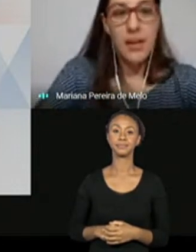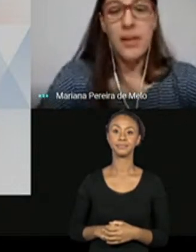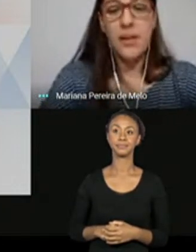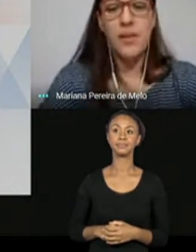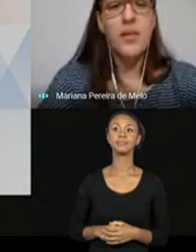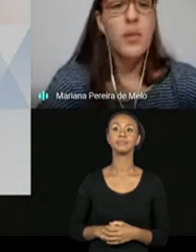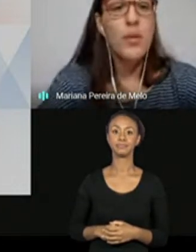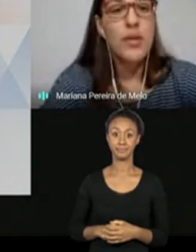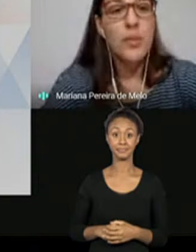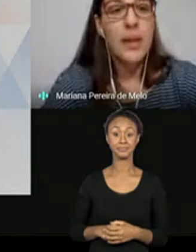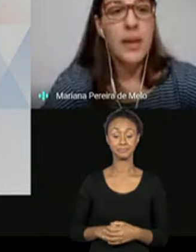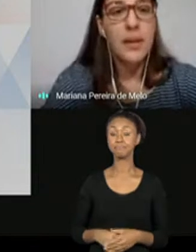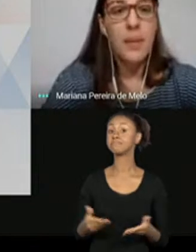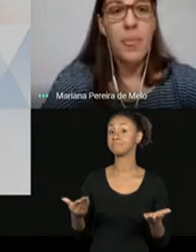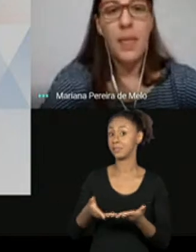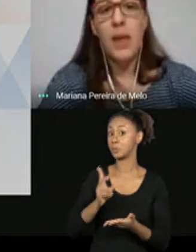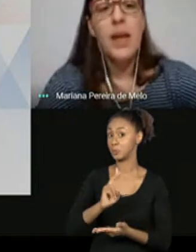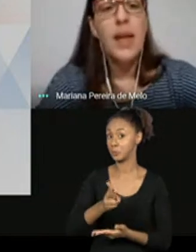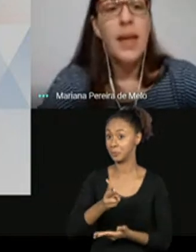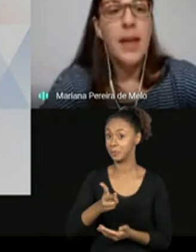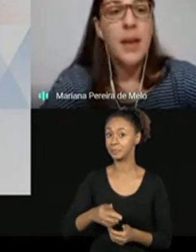Tá. Então, vamos continuar aqui.